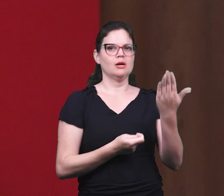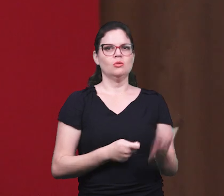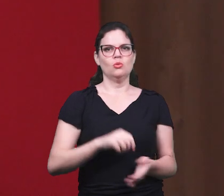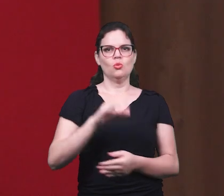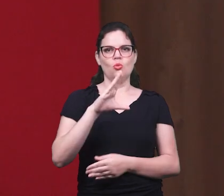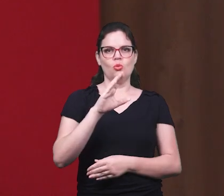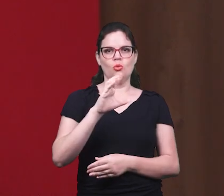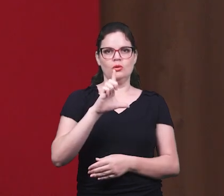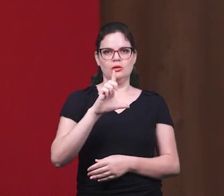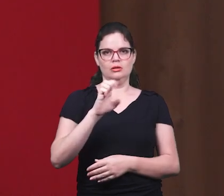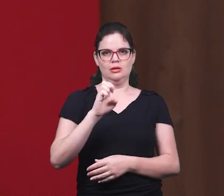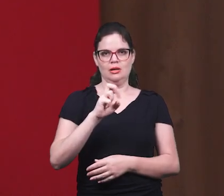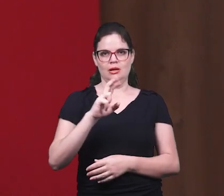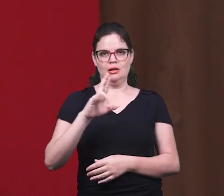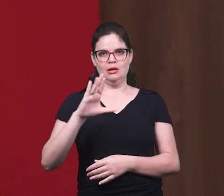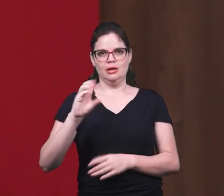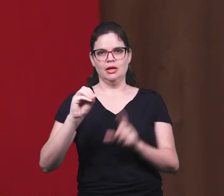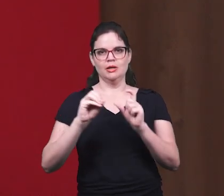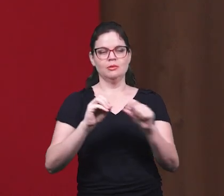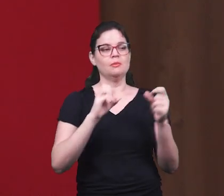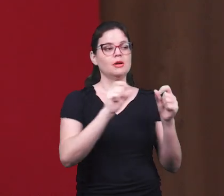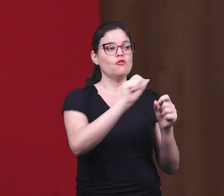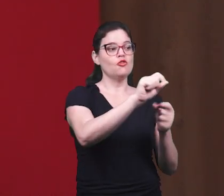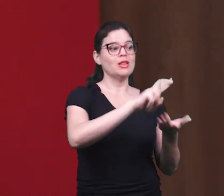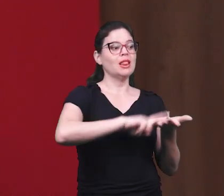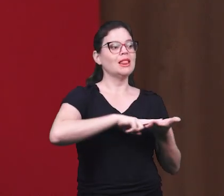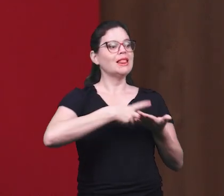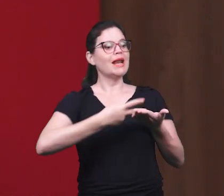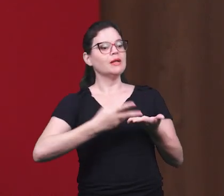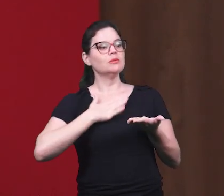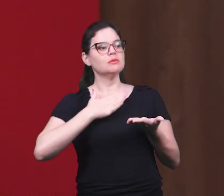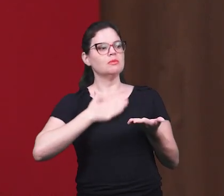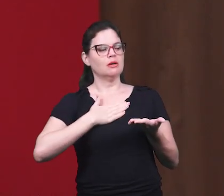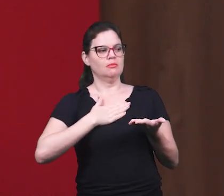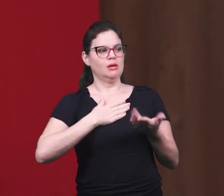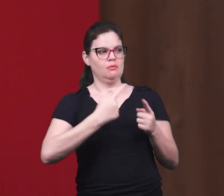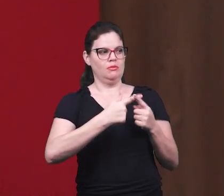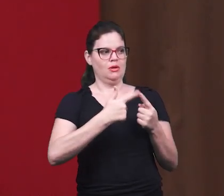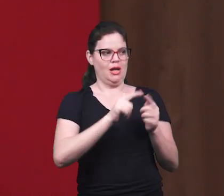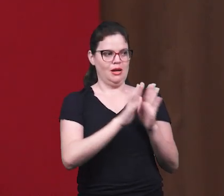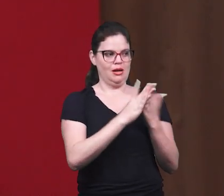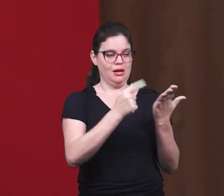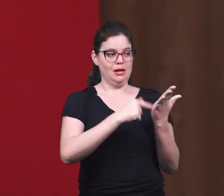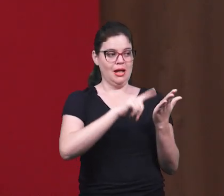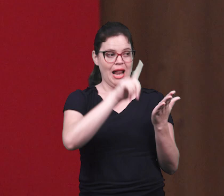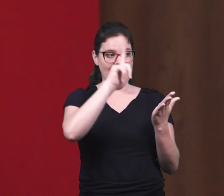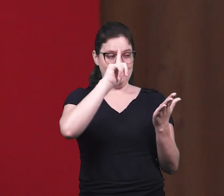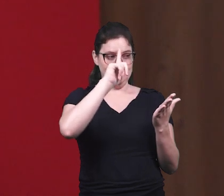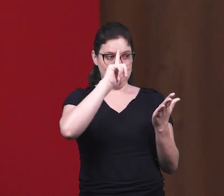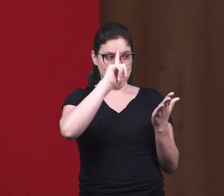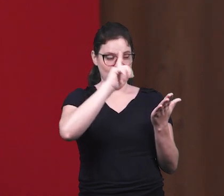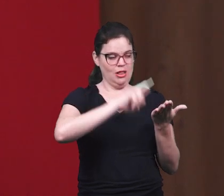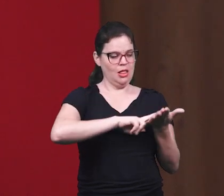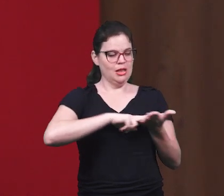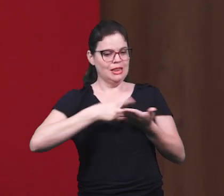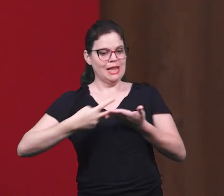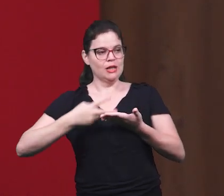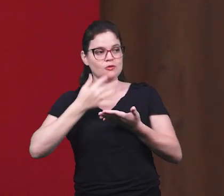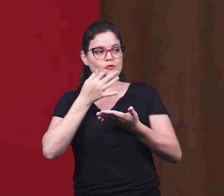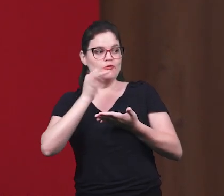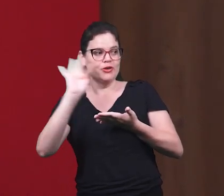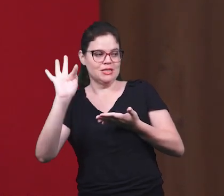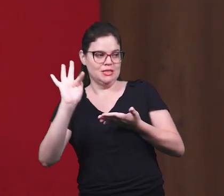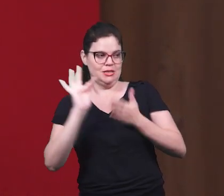clérigo para traduzir a Bíblia do latim para o